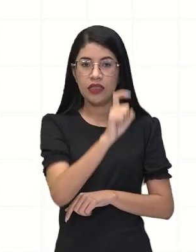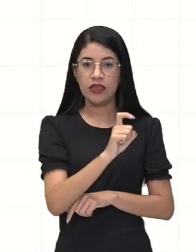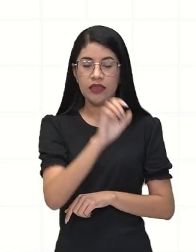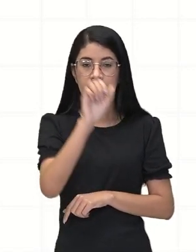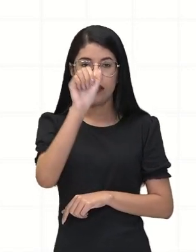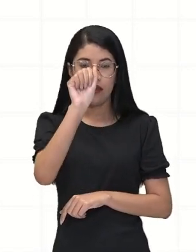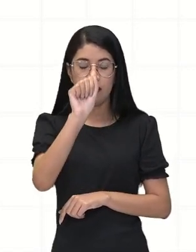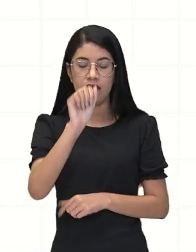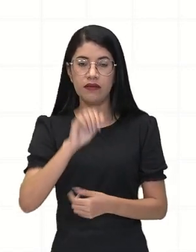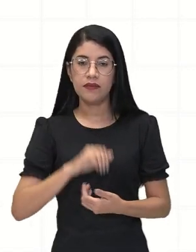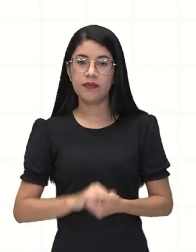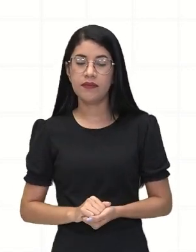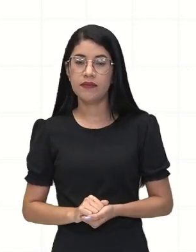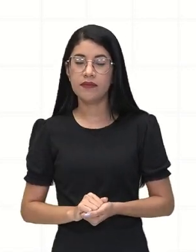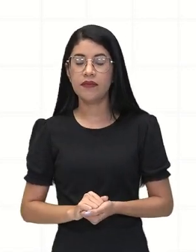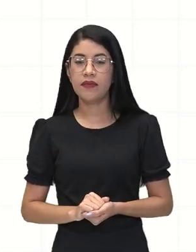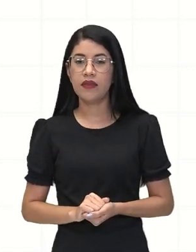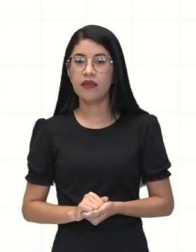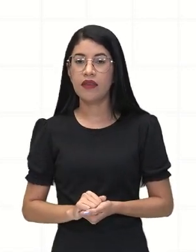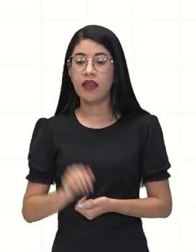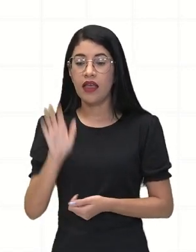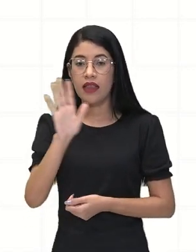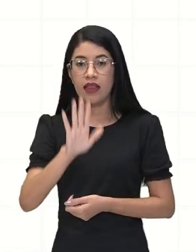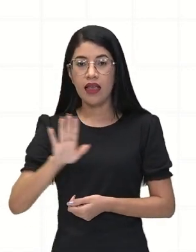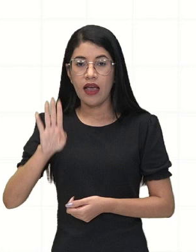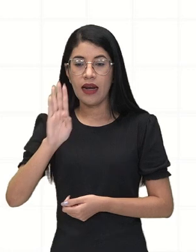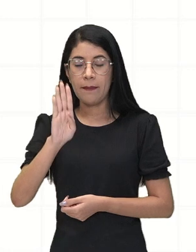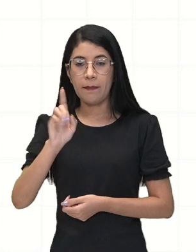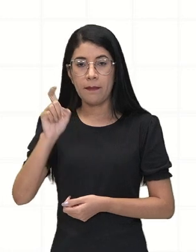Então, essa minha outra área aqui,